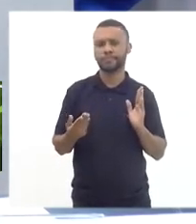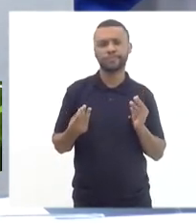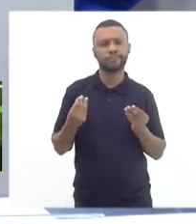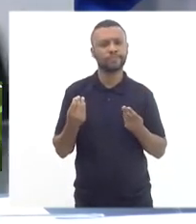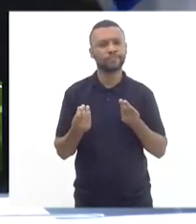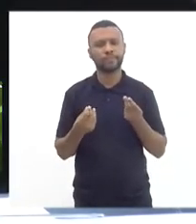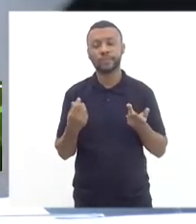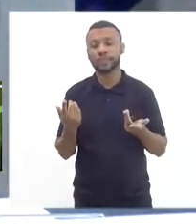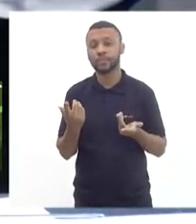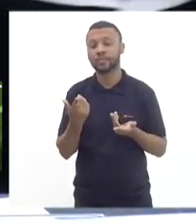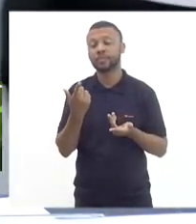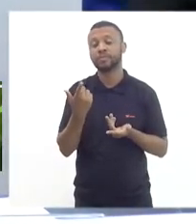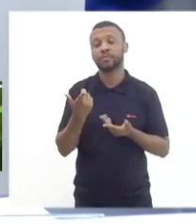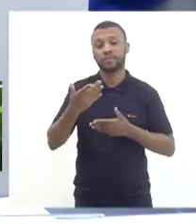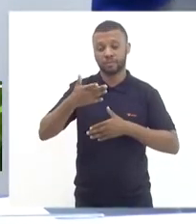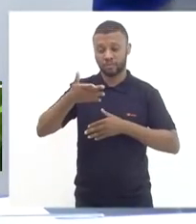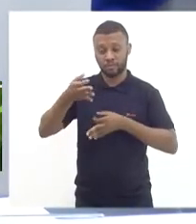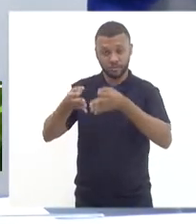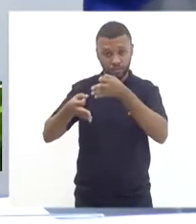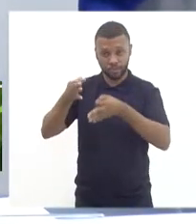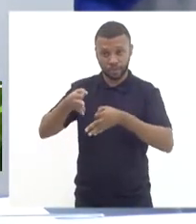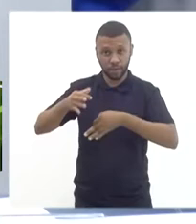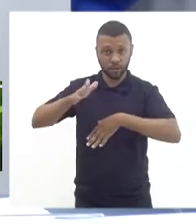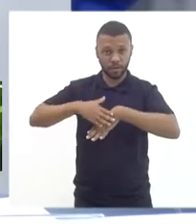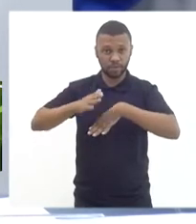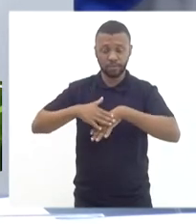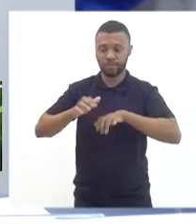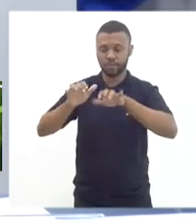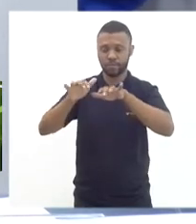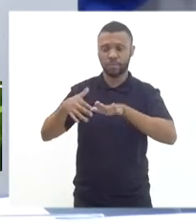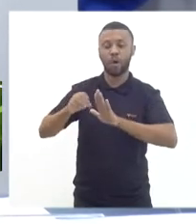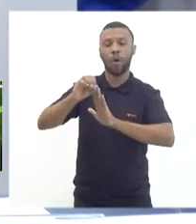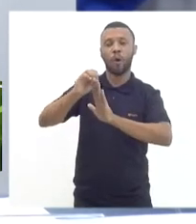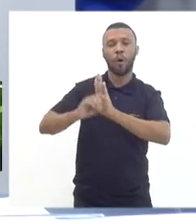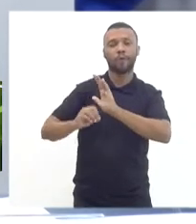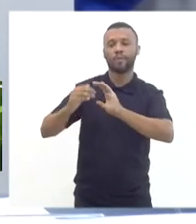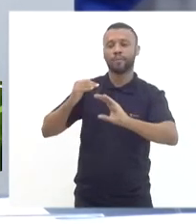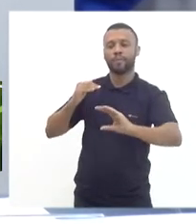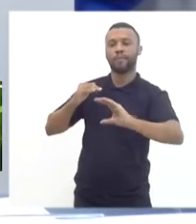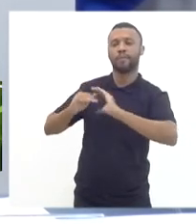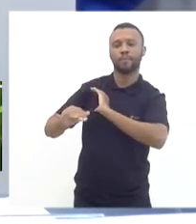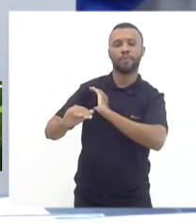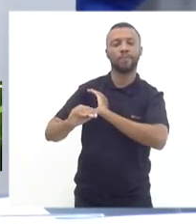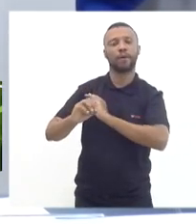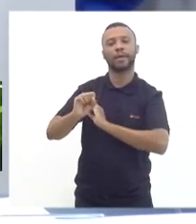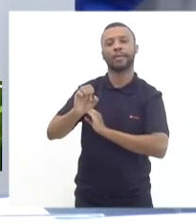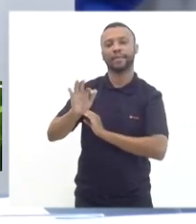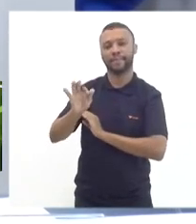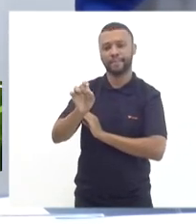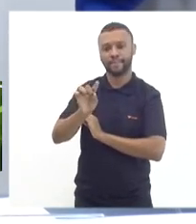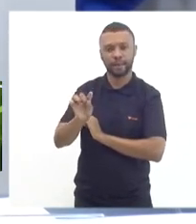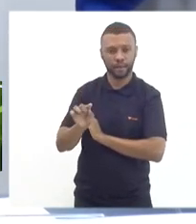ele oficia a Fazenda. Ele oficia a Fazenda.